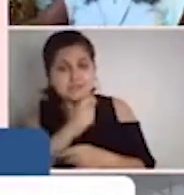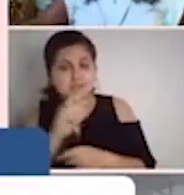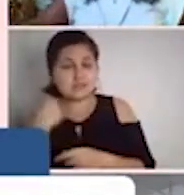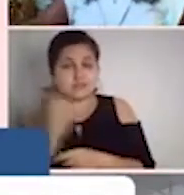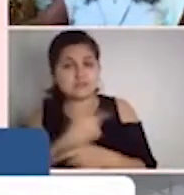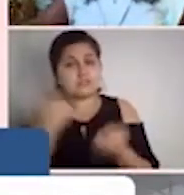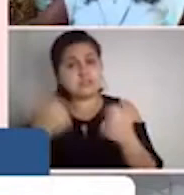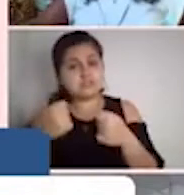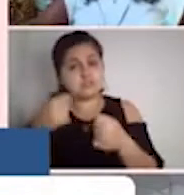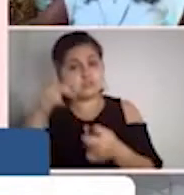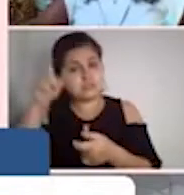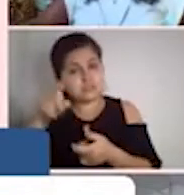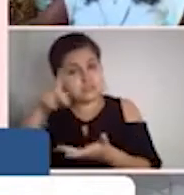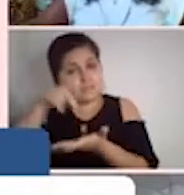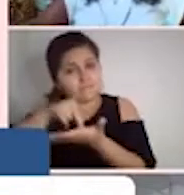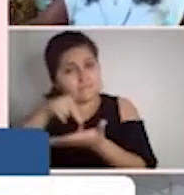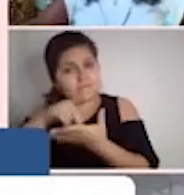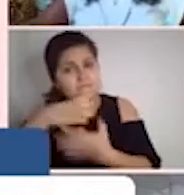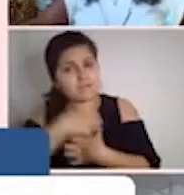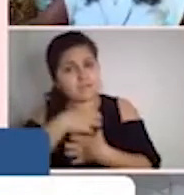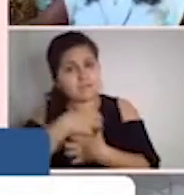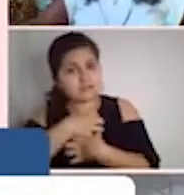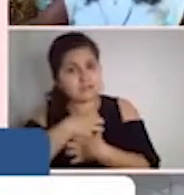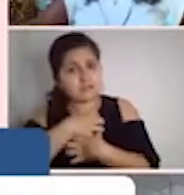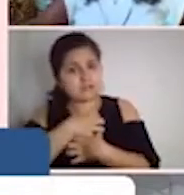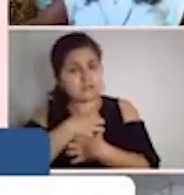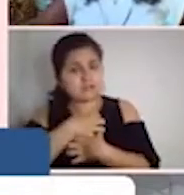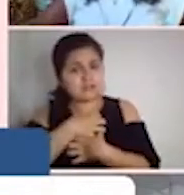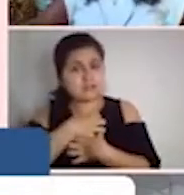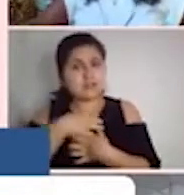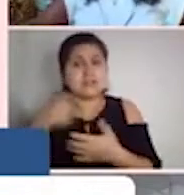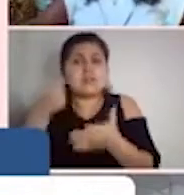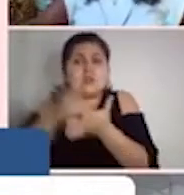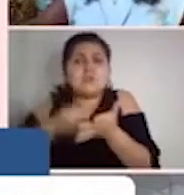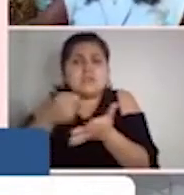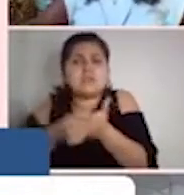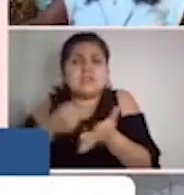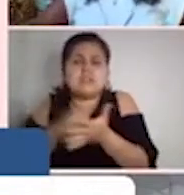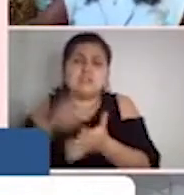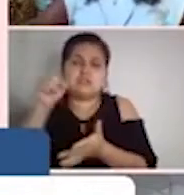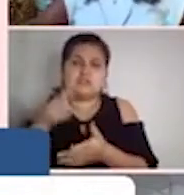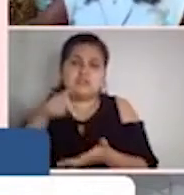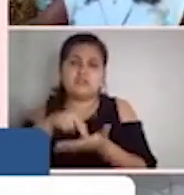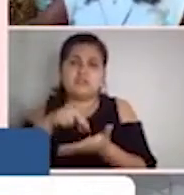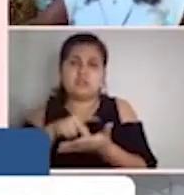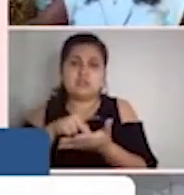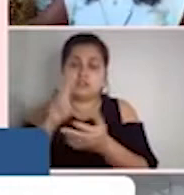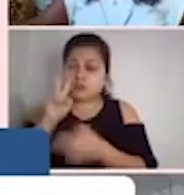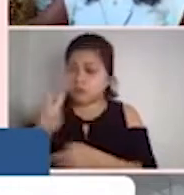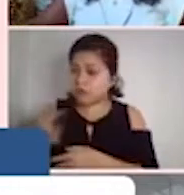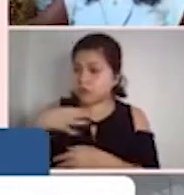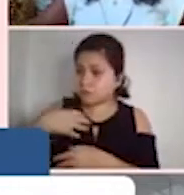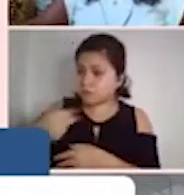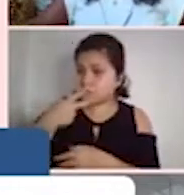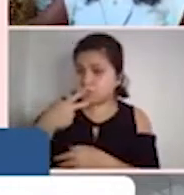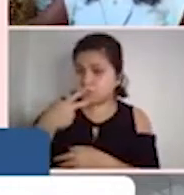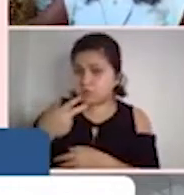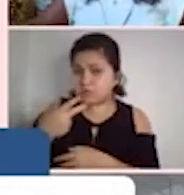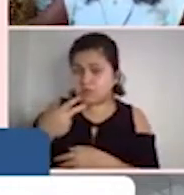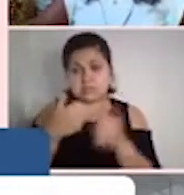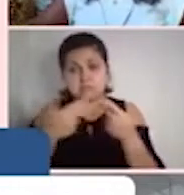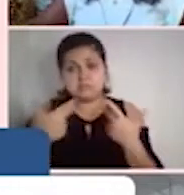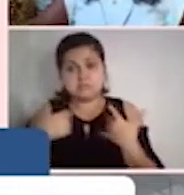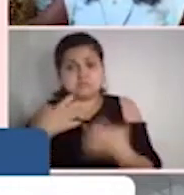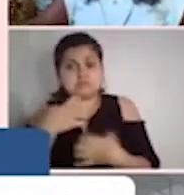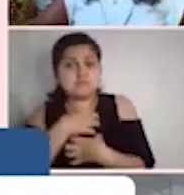tem que ser verdadeiras. Eu sou verdadeira, tento ser verdadeira no meu dia a dia, olhar para o meu filho e dizer as coisas que